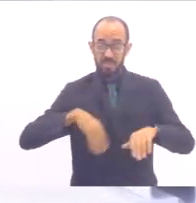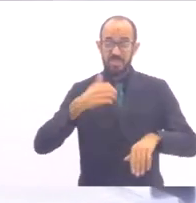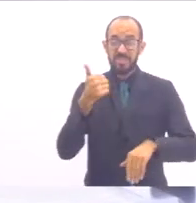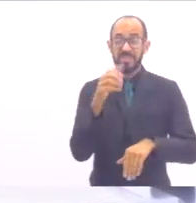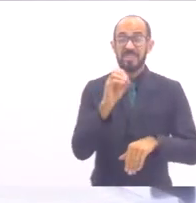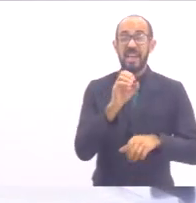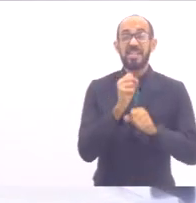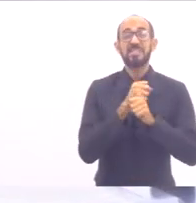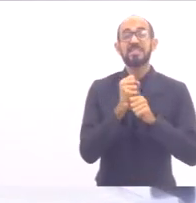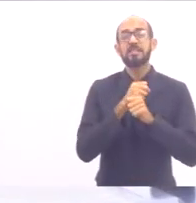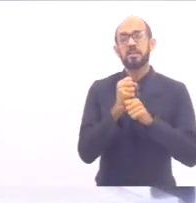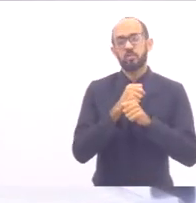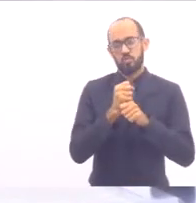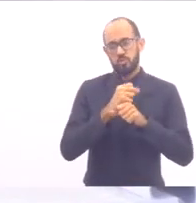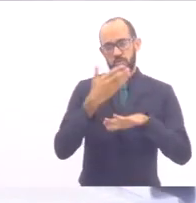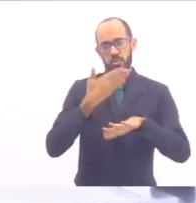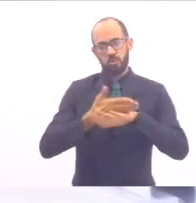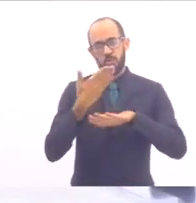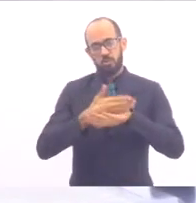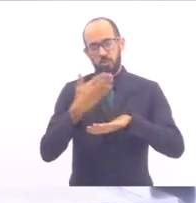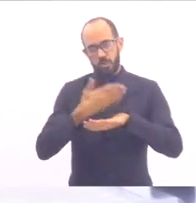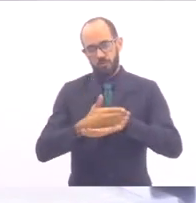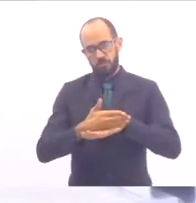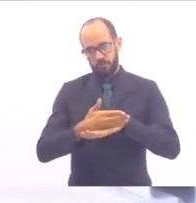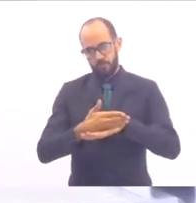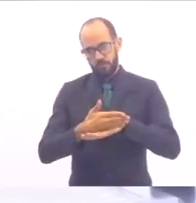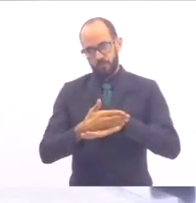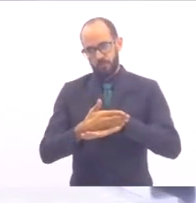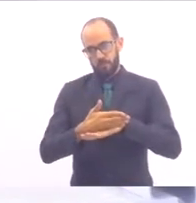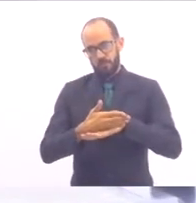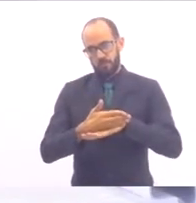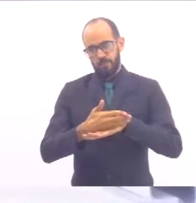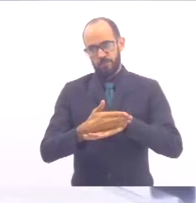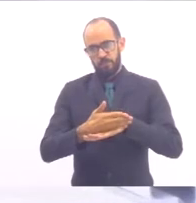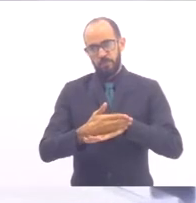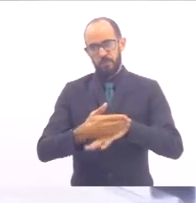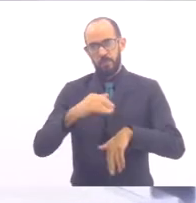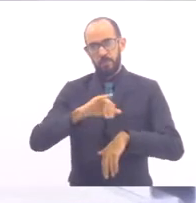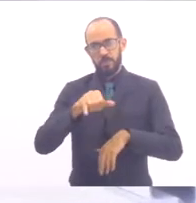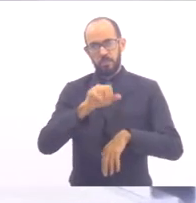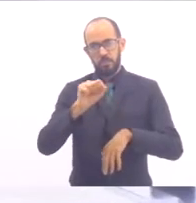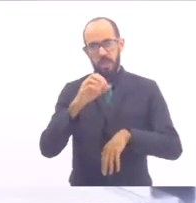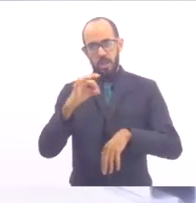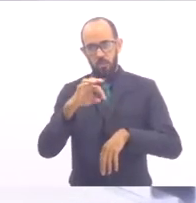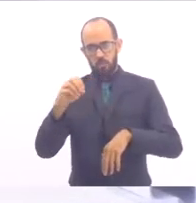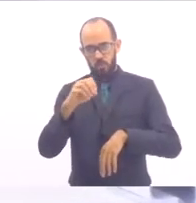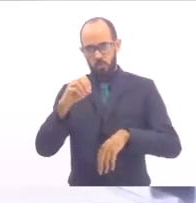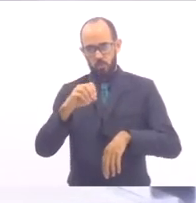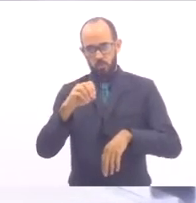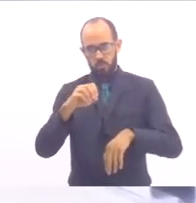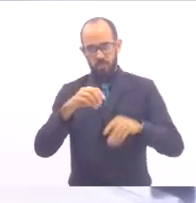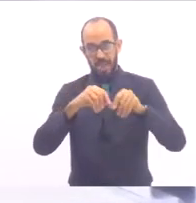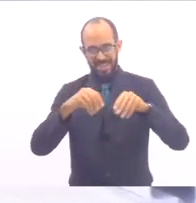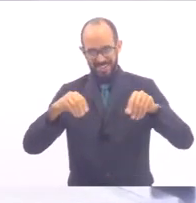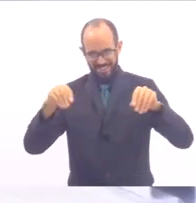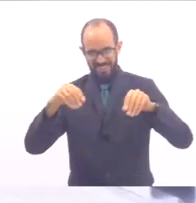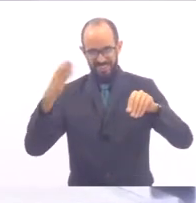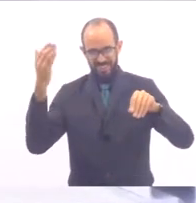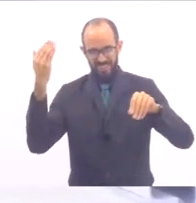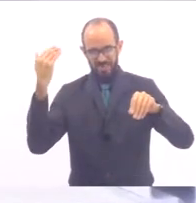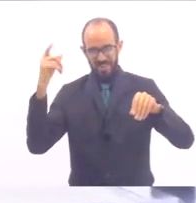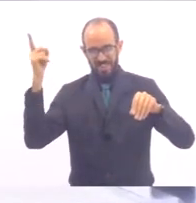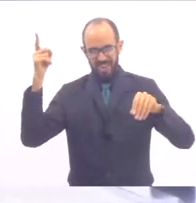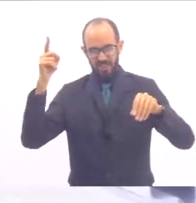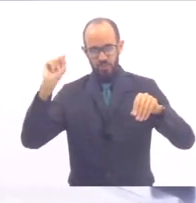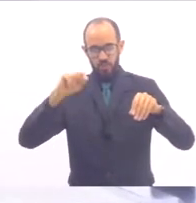7, 8, 9, 10 anos para serem cumpridas. A lei que tirou o jato de areia dos estaleiros, que dava silicose no pulmão dos operários, ficou 7 anos